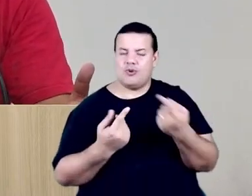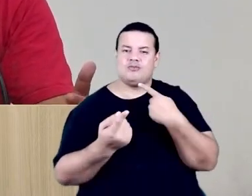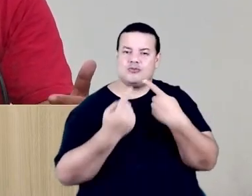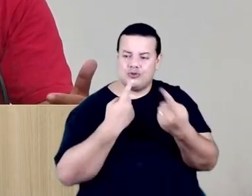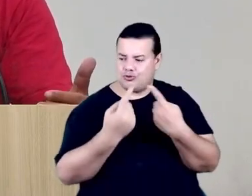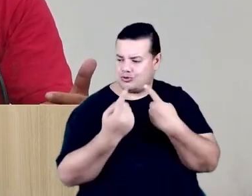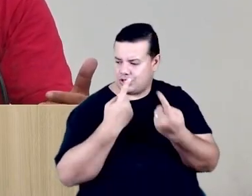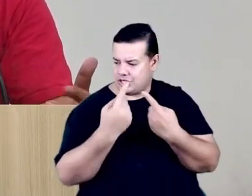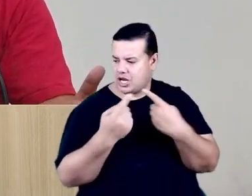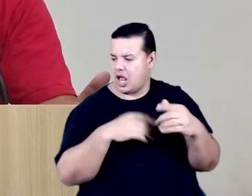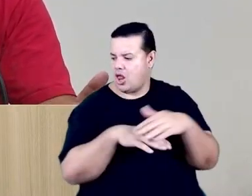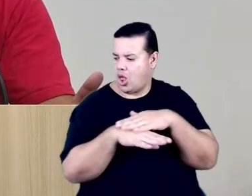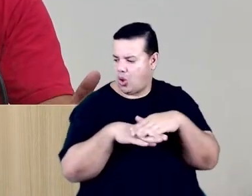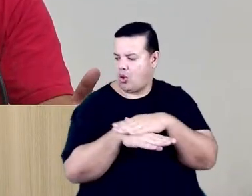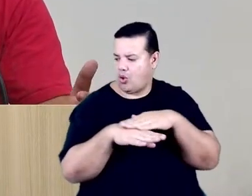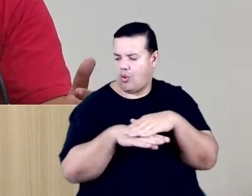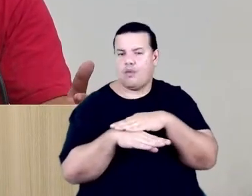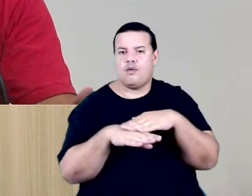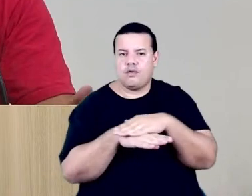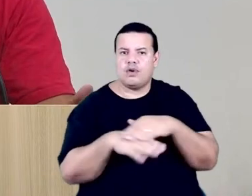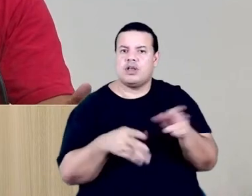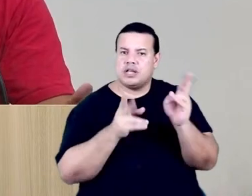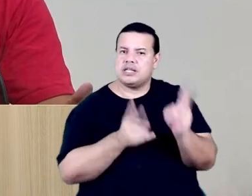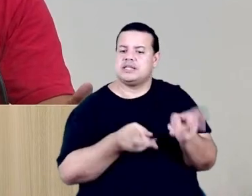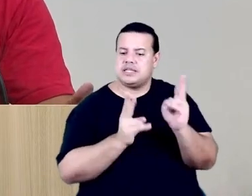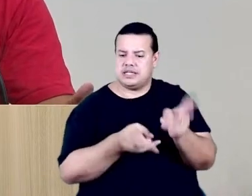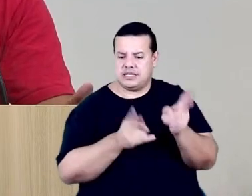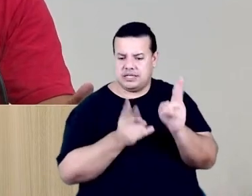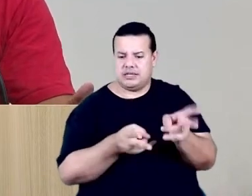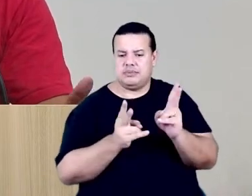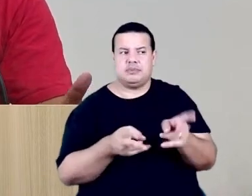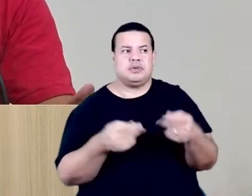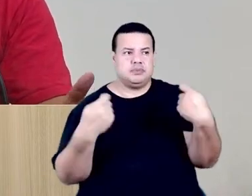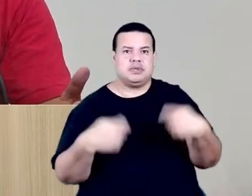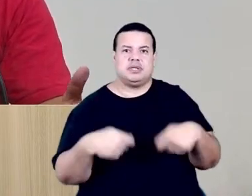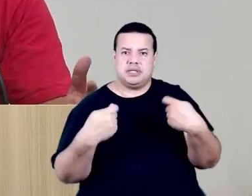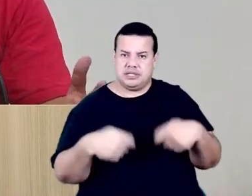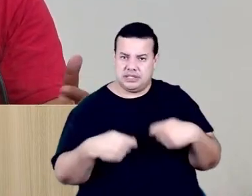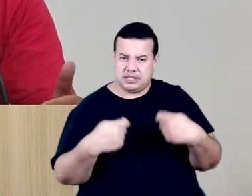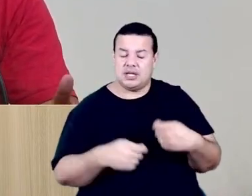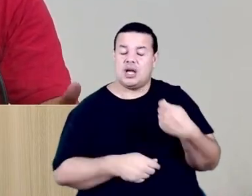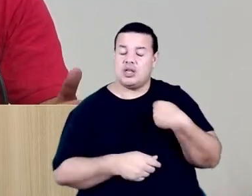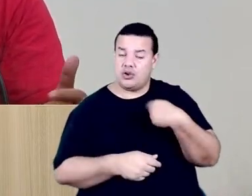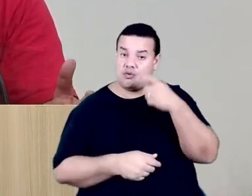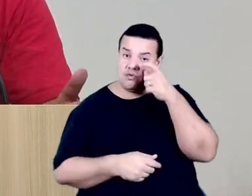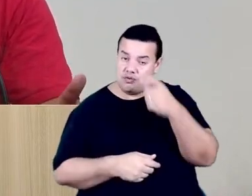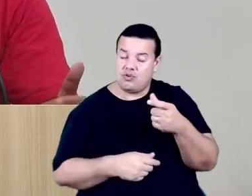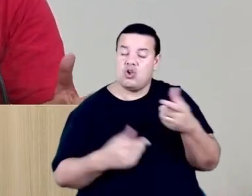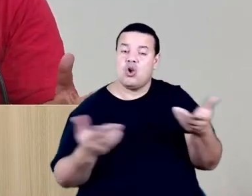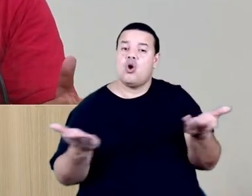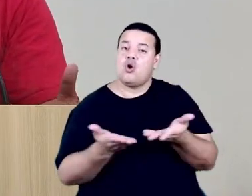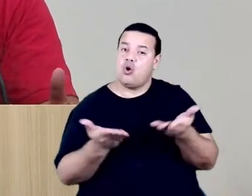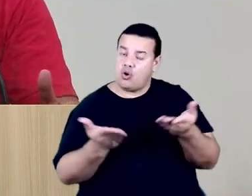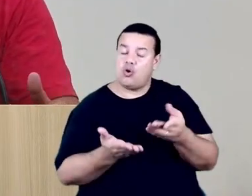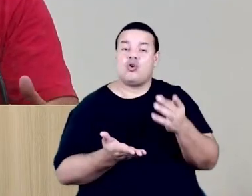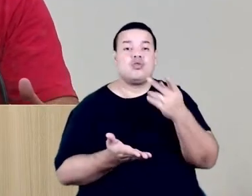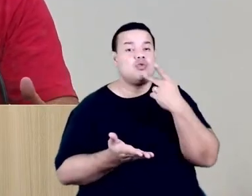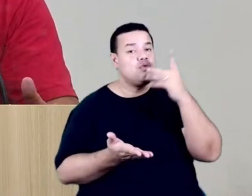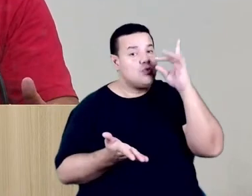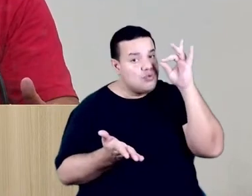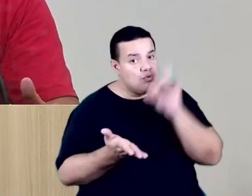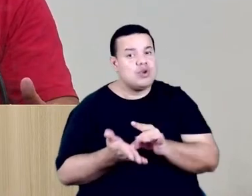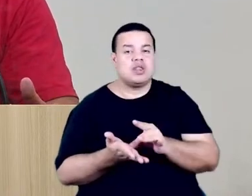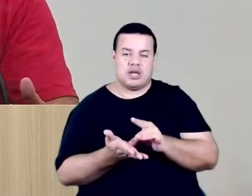prevalecer ele tem que ser permanente e consistente e eu vi hoje uma sinceridade tremenda por